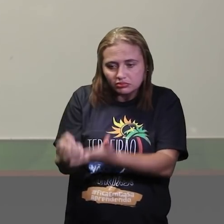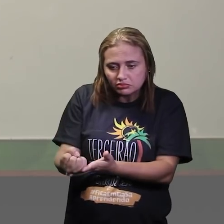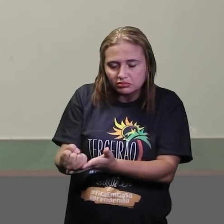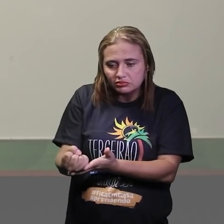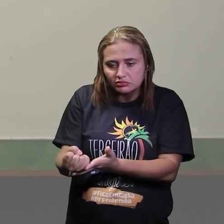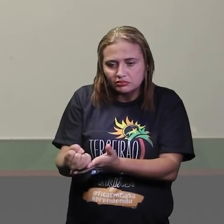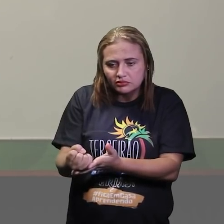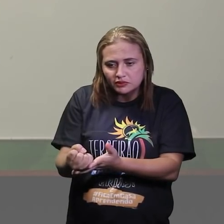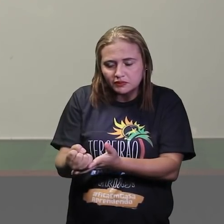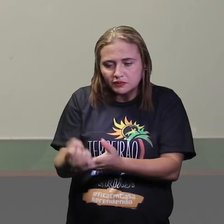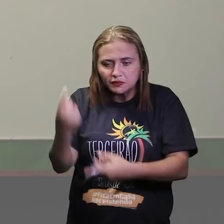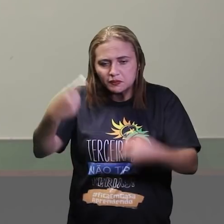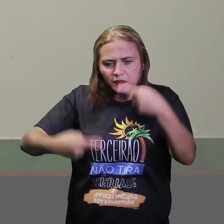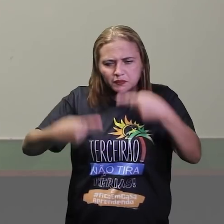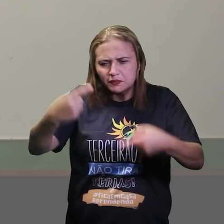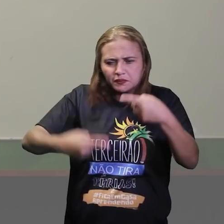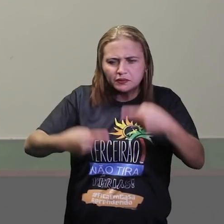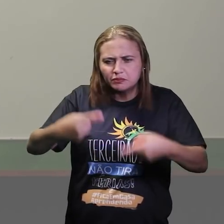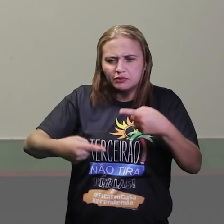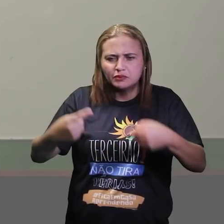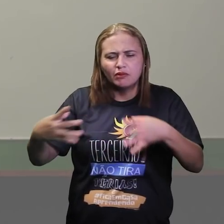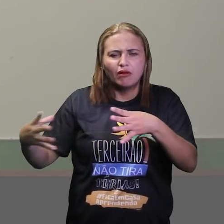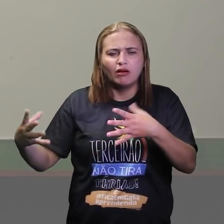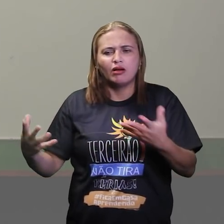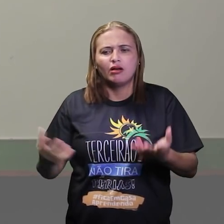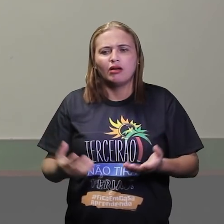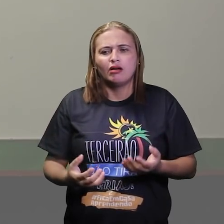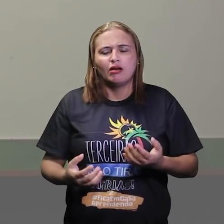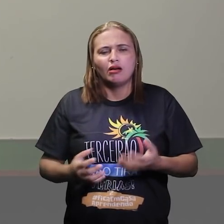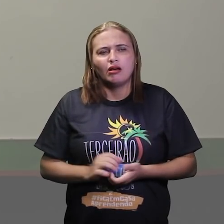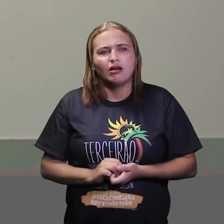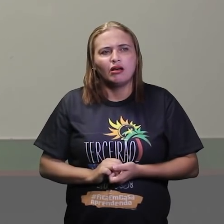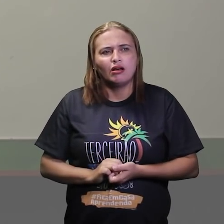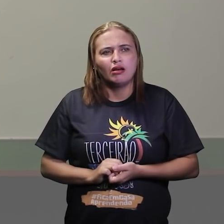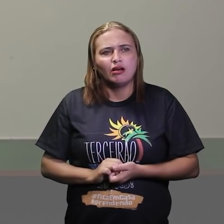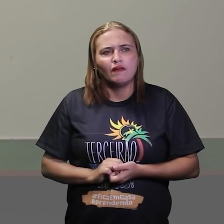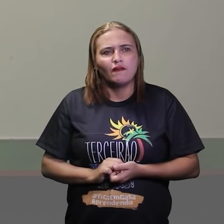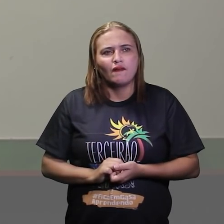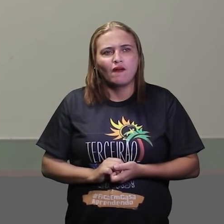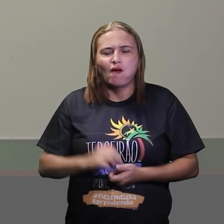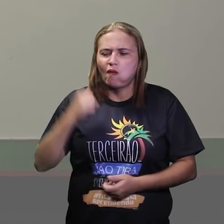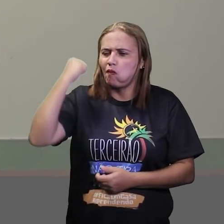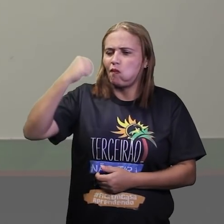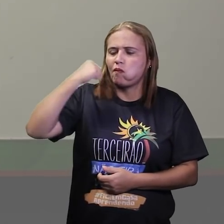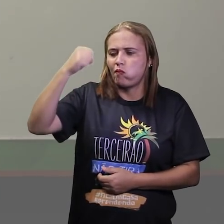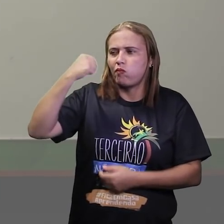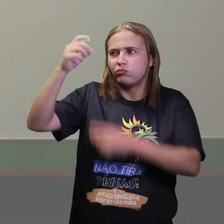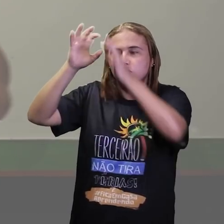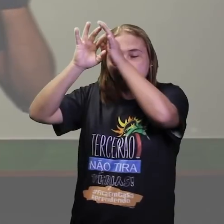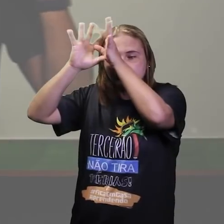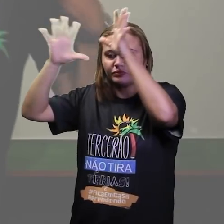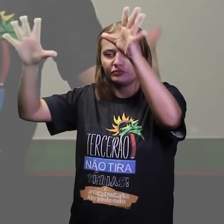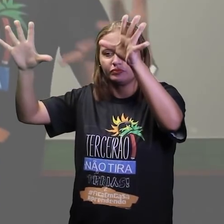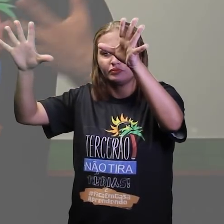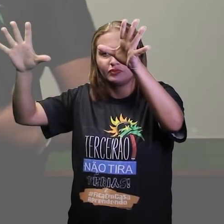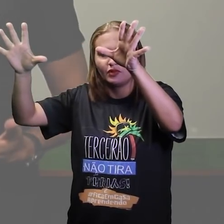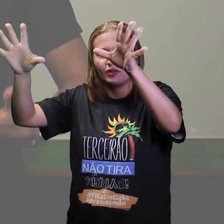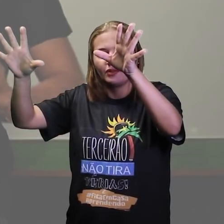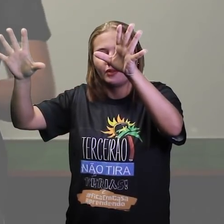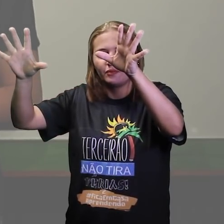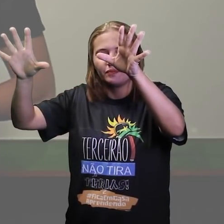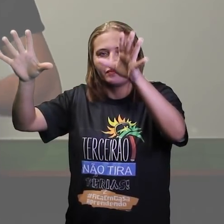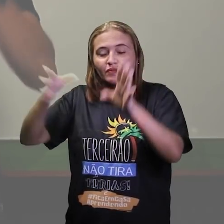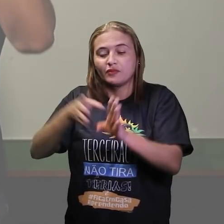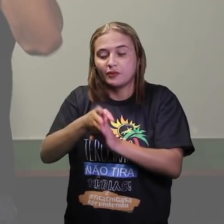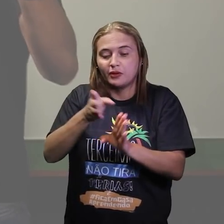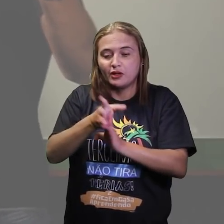ó. Liberalismo, Locke. E aí tu vai guardar no teu coração essa grande dica para